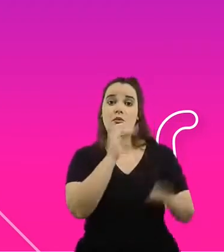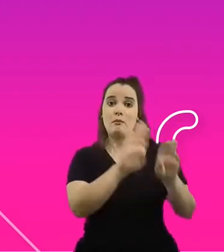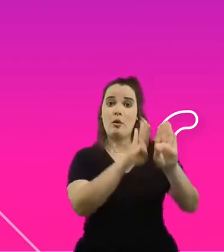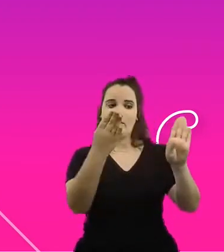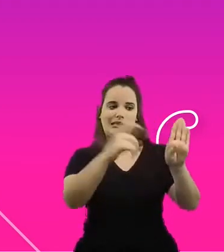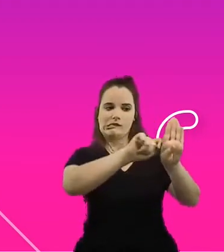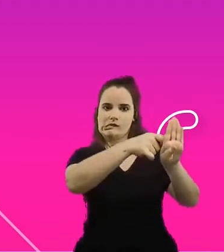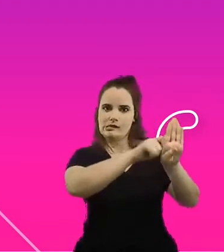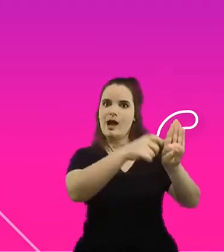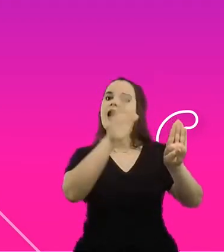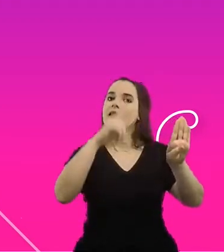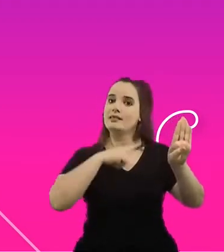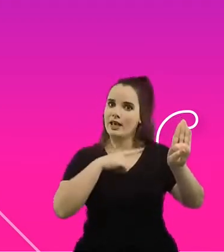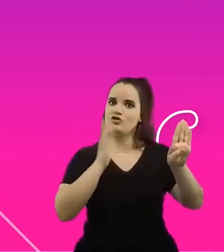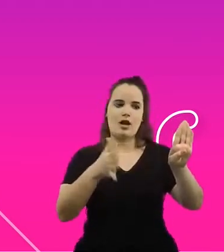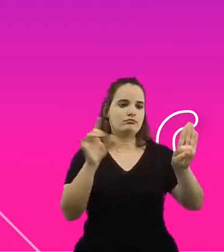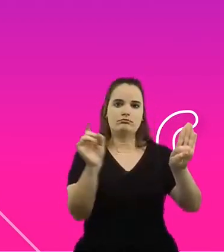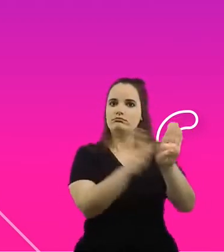já tem, por exemplo,